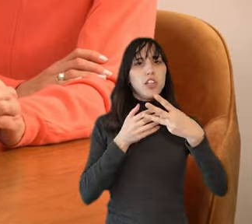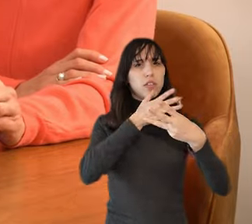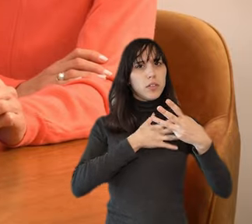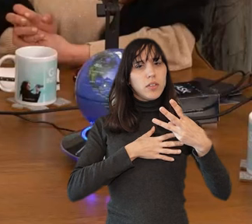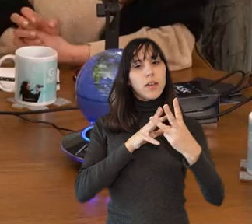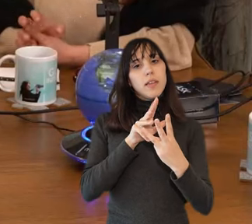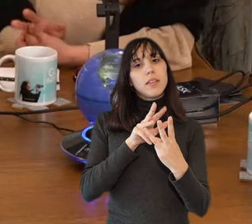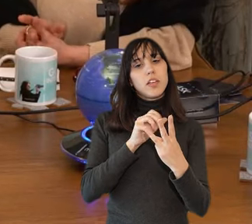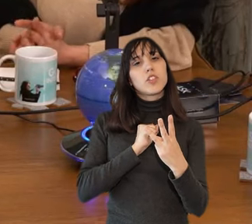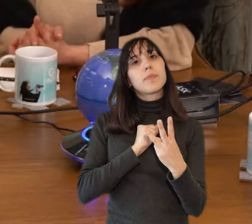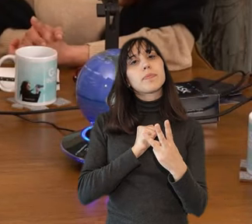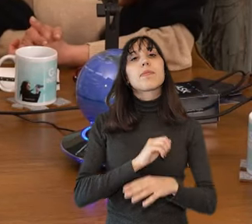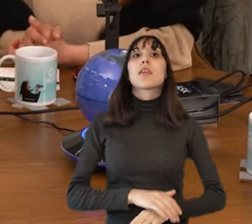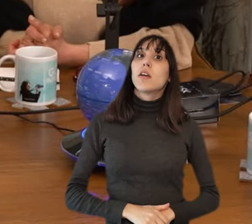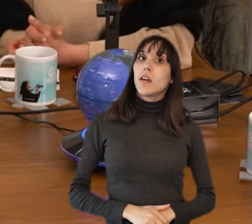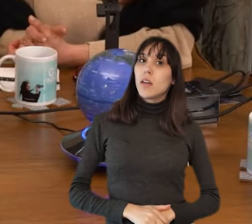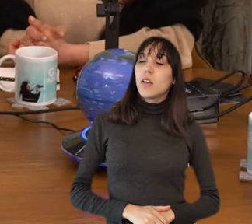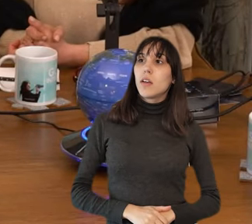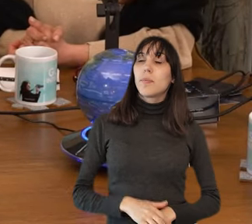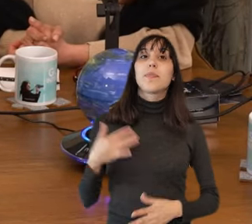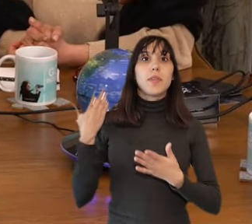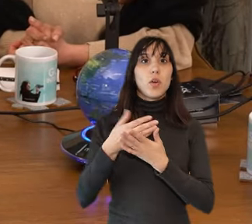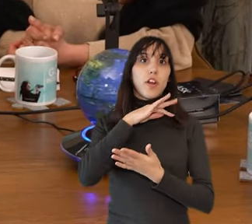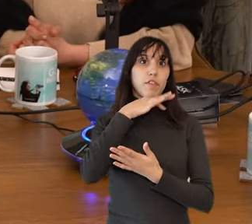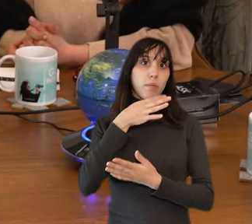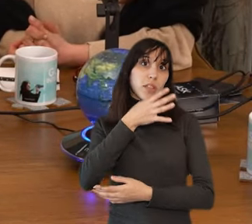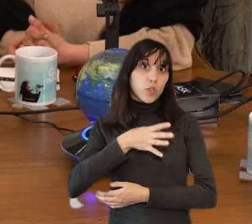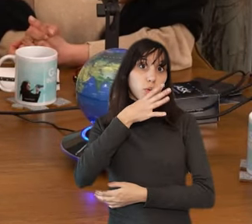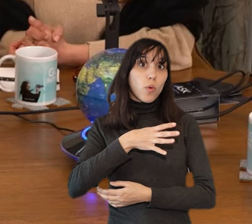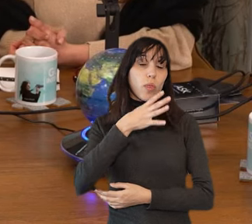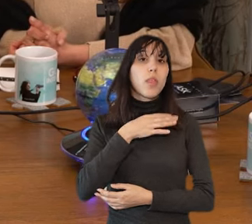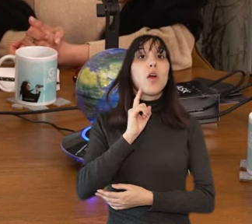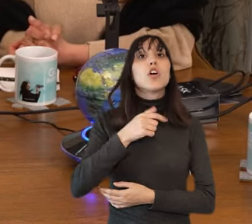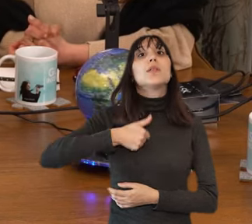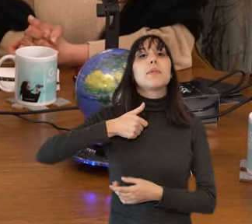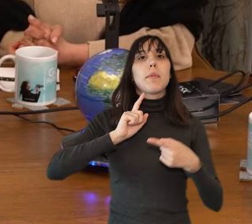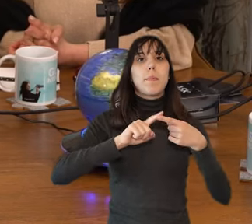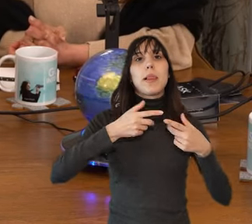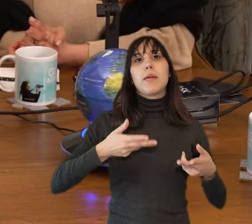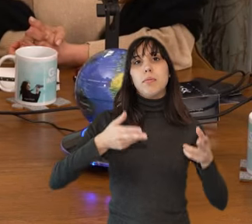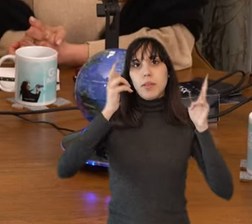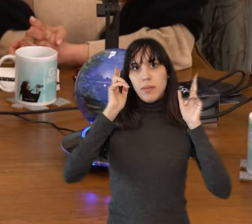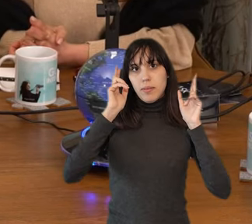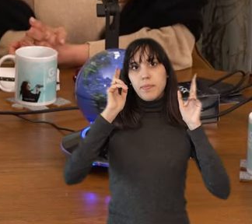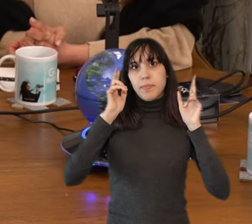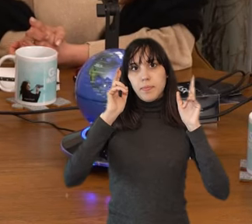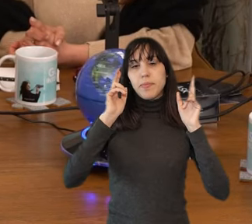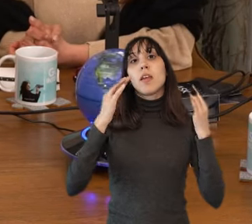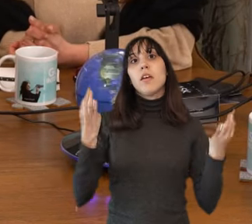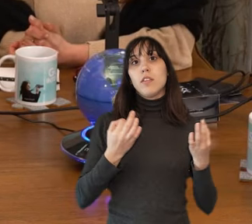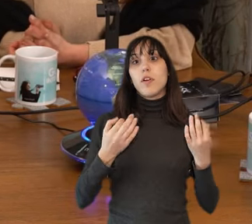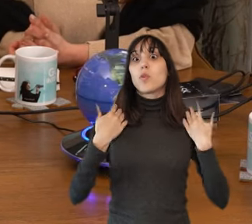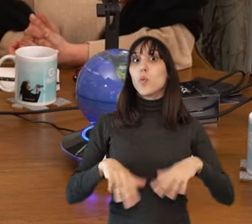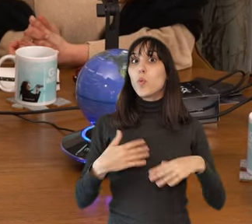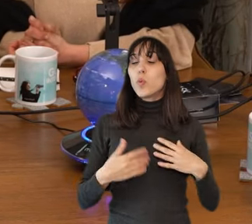pontos Maria Ah o feedback que nós temos das famílias primeiro é a liberdade porque há aqui um realmente Uma